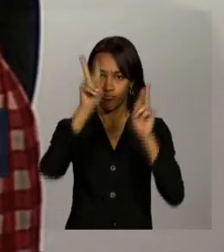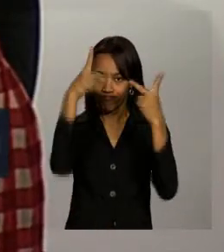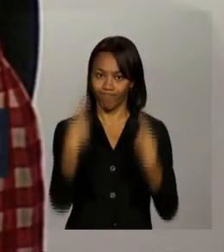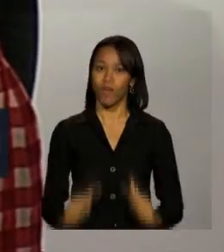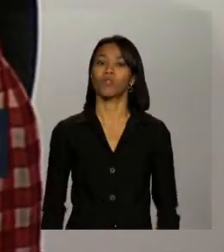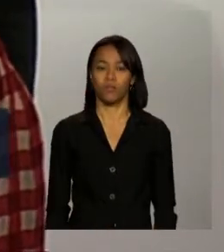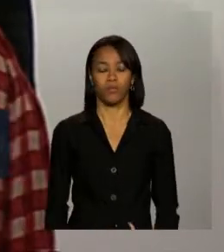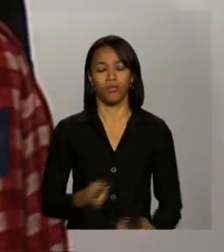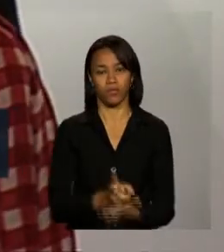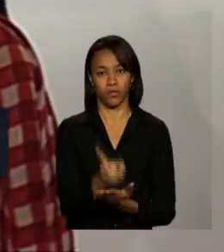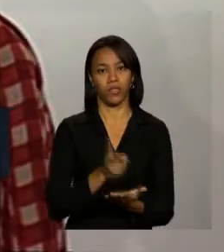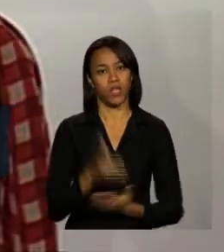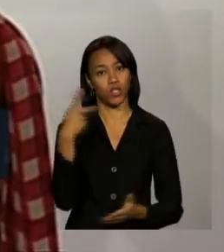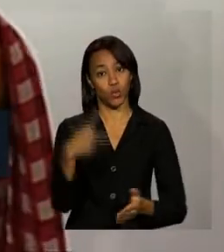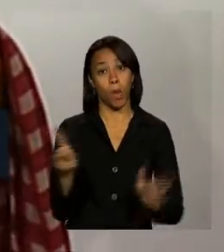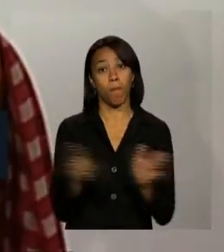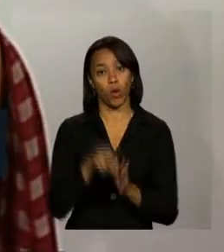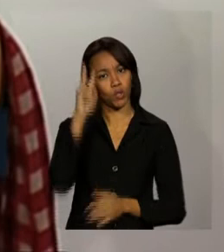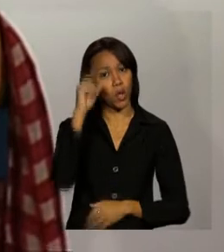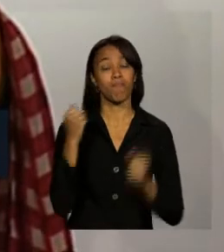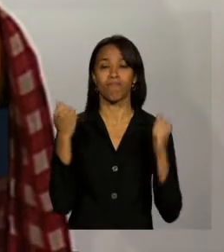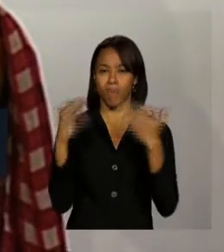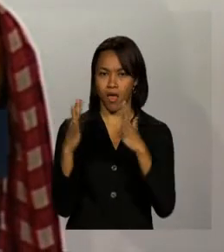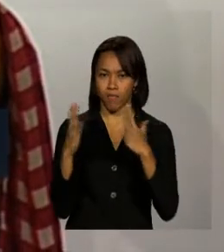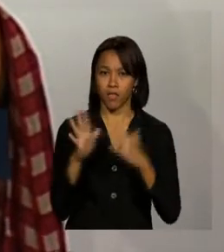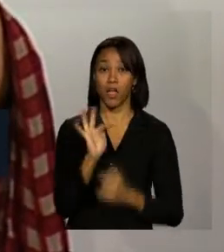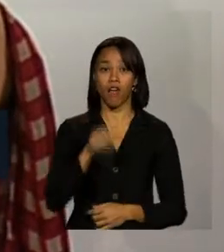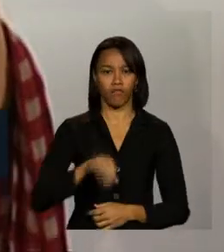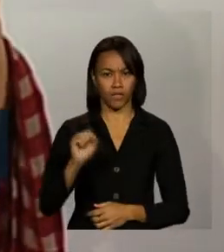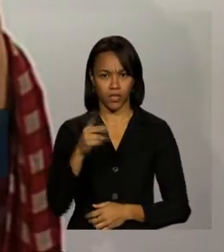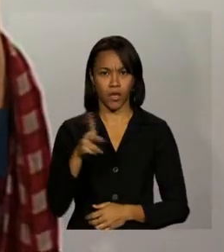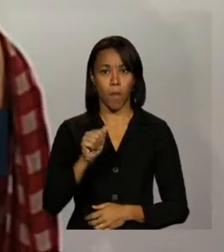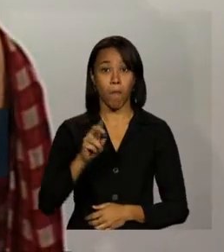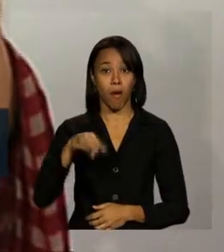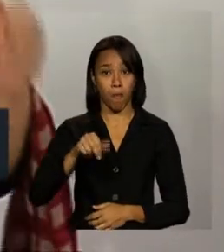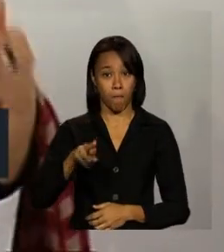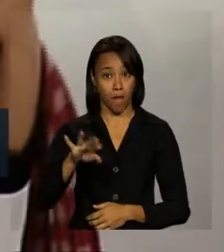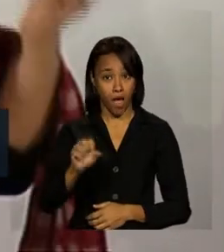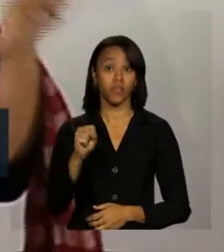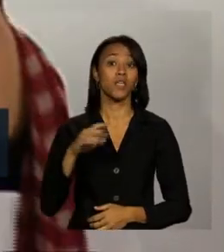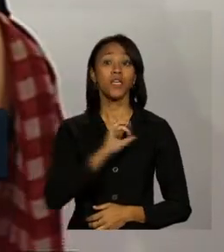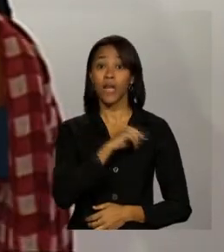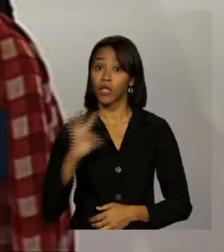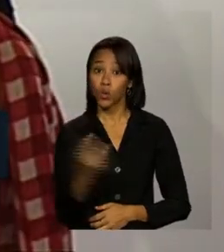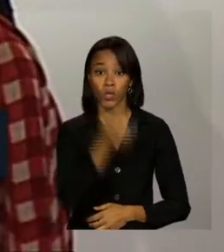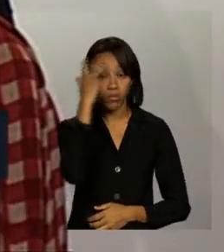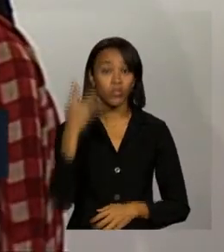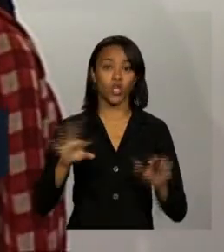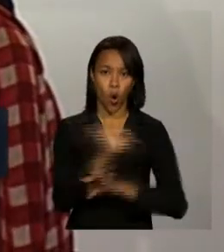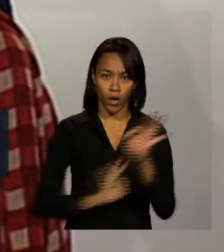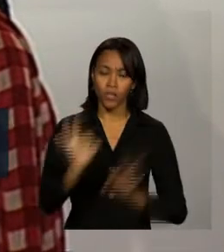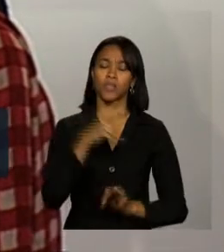ao ser humano e à sua própria história. Parabéns à Fundação Palmares, parabéns a todas e todos que construíram este